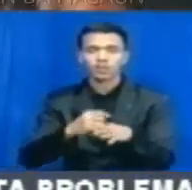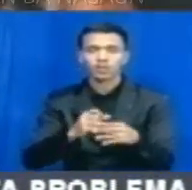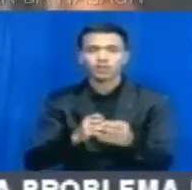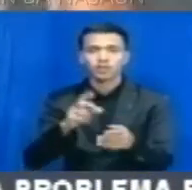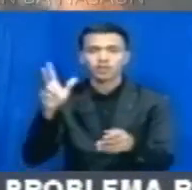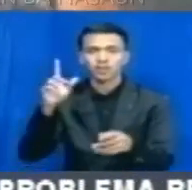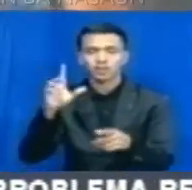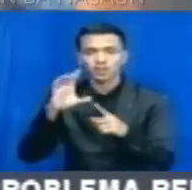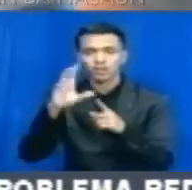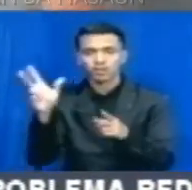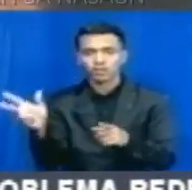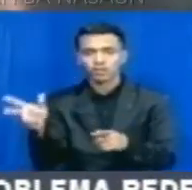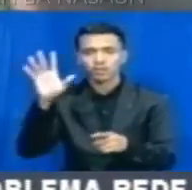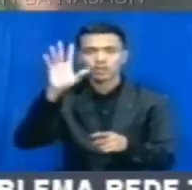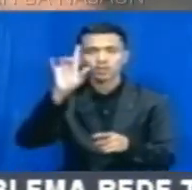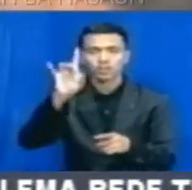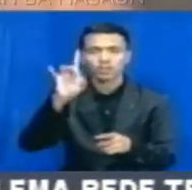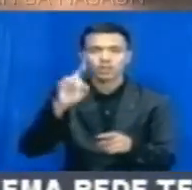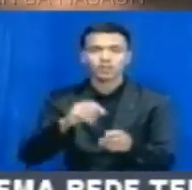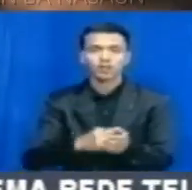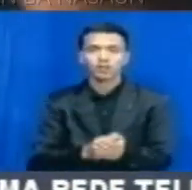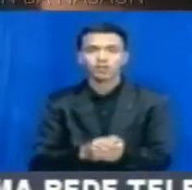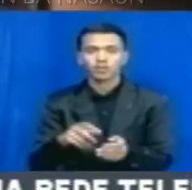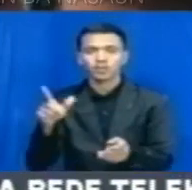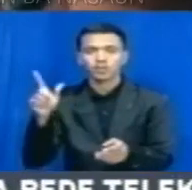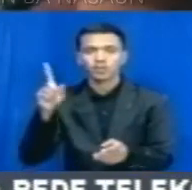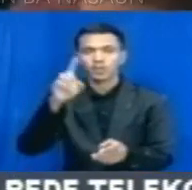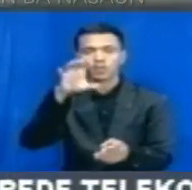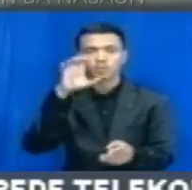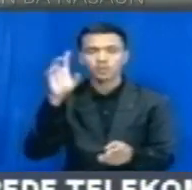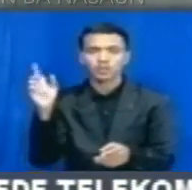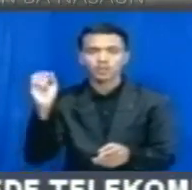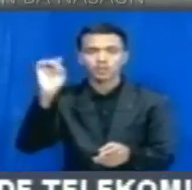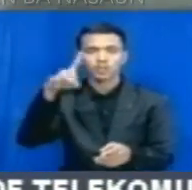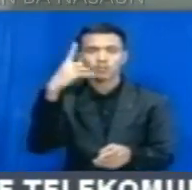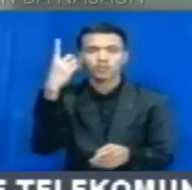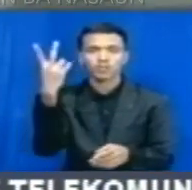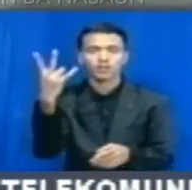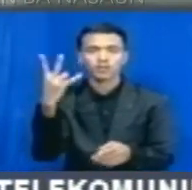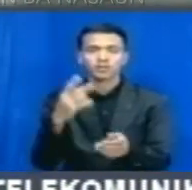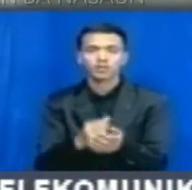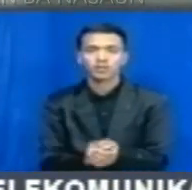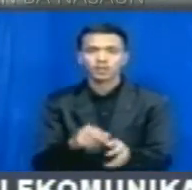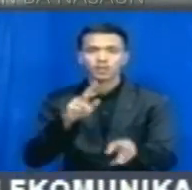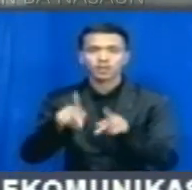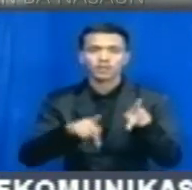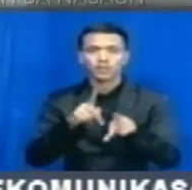manen 308 no enumerador, e manen atus ida 307. Total ne de